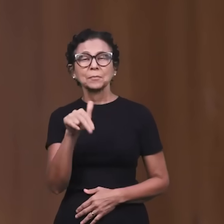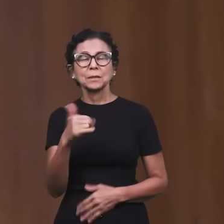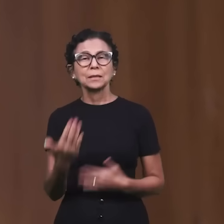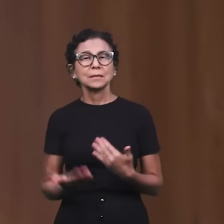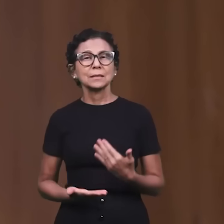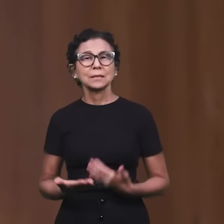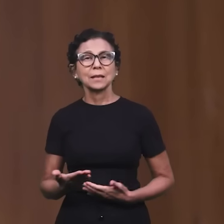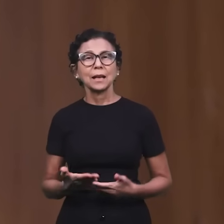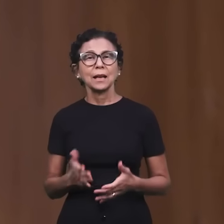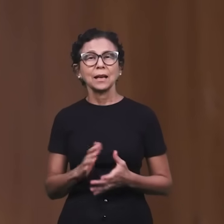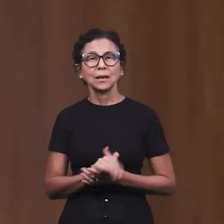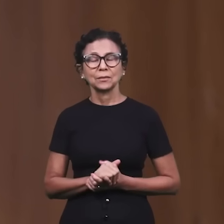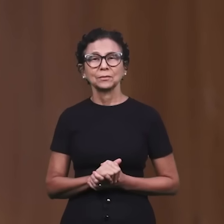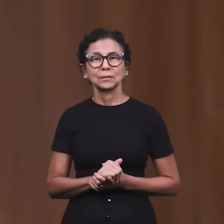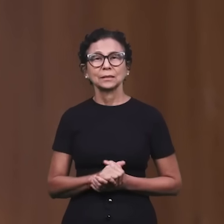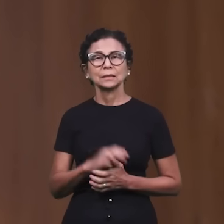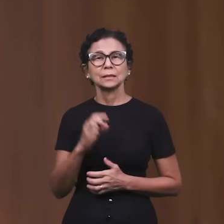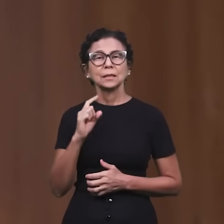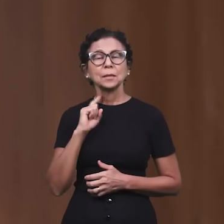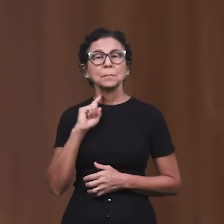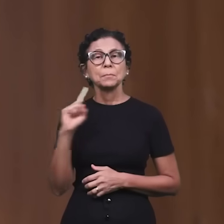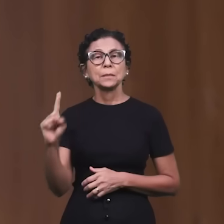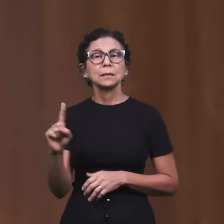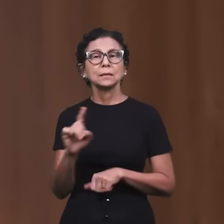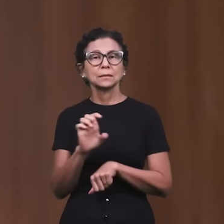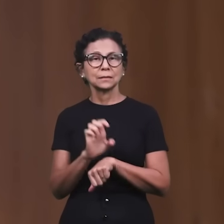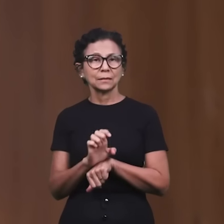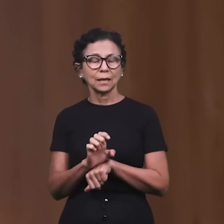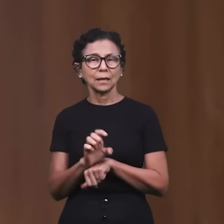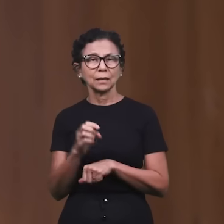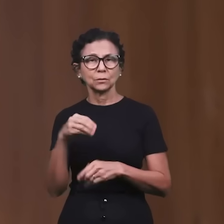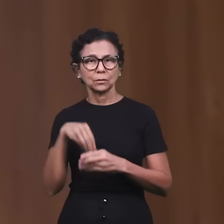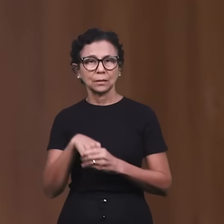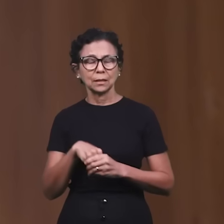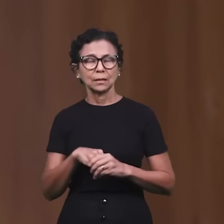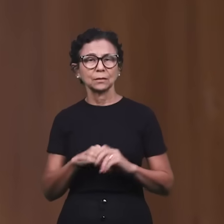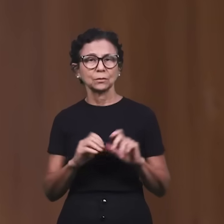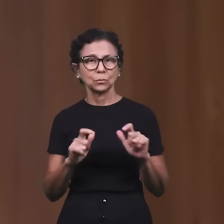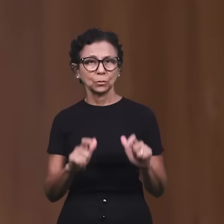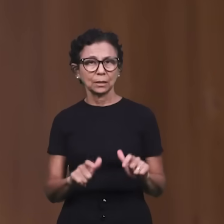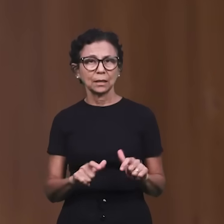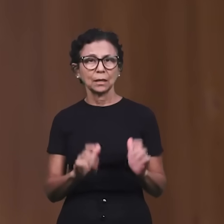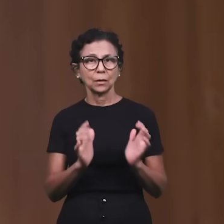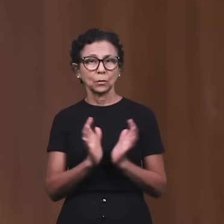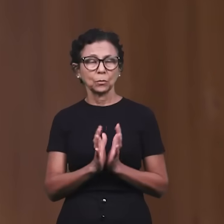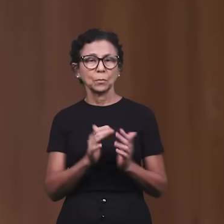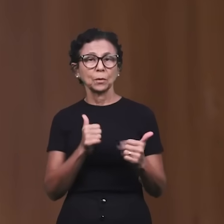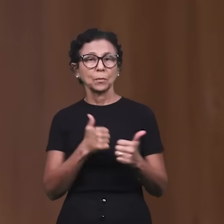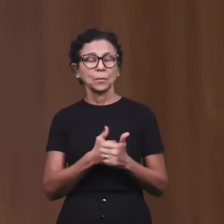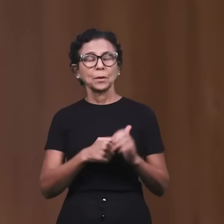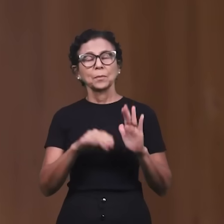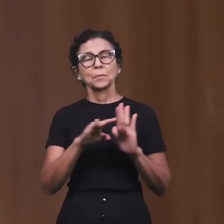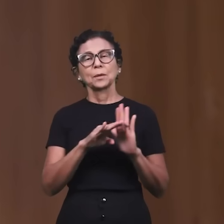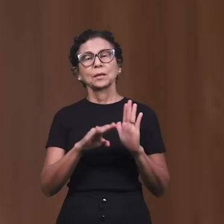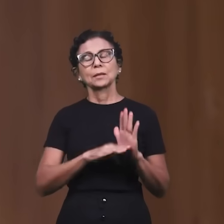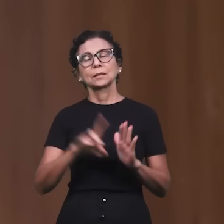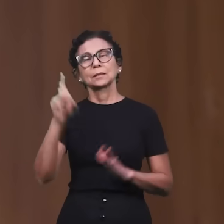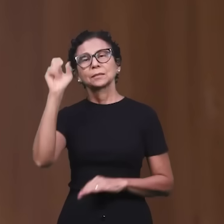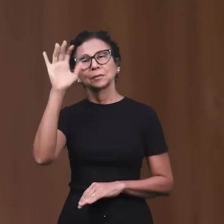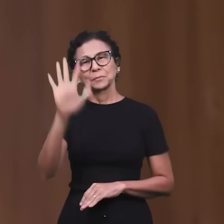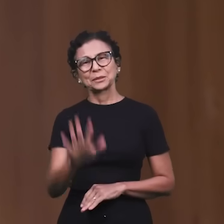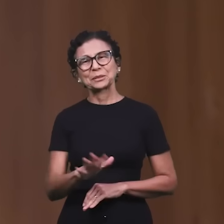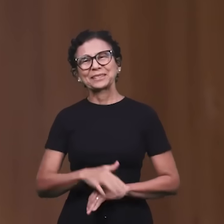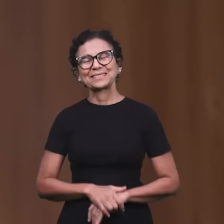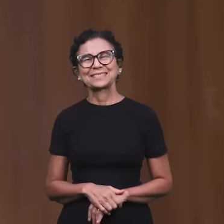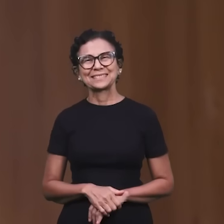da região de Manhuaçu, em Minas Gerais, um grupo ali que sempre acompanha o programa, assiste, que Deus possa